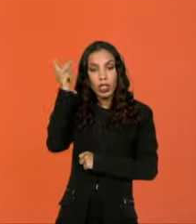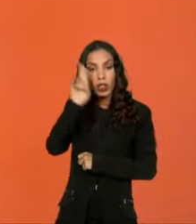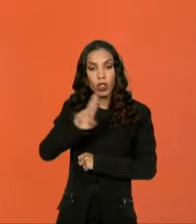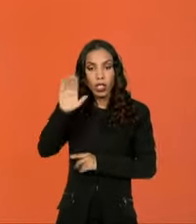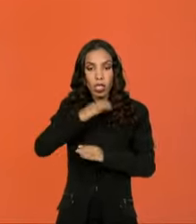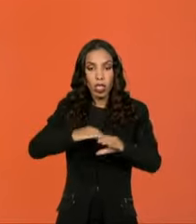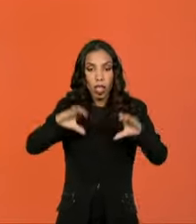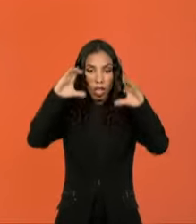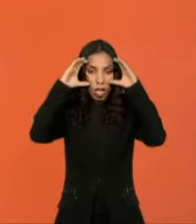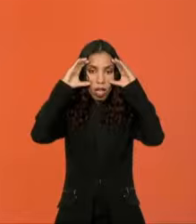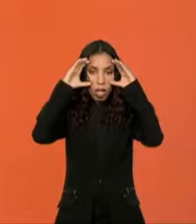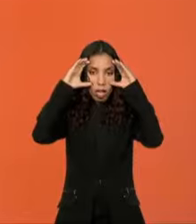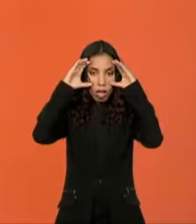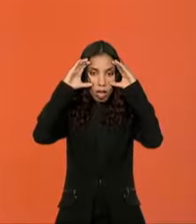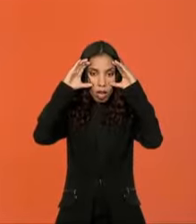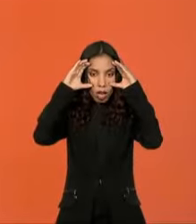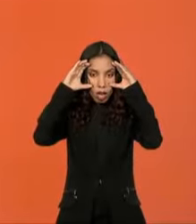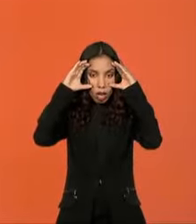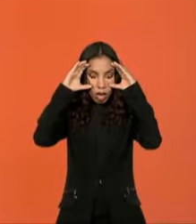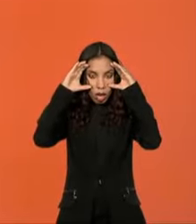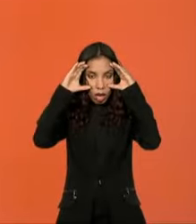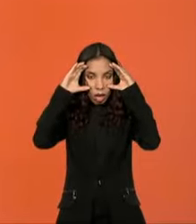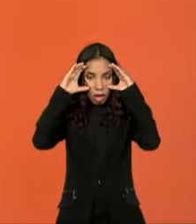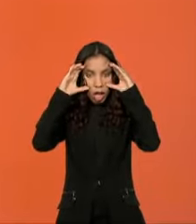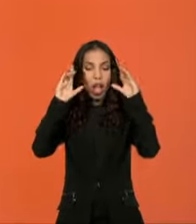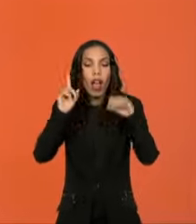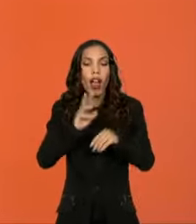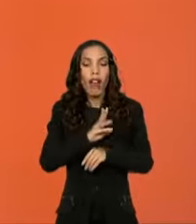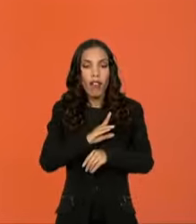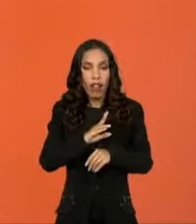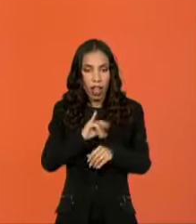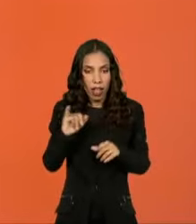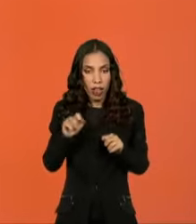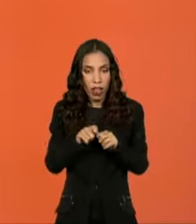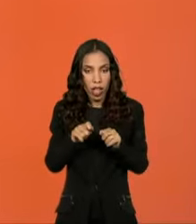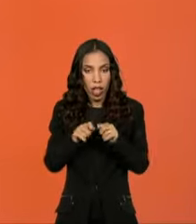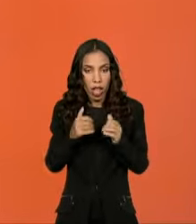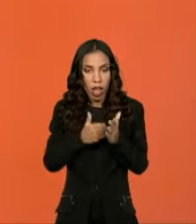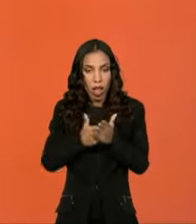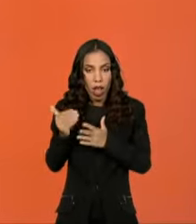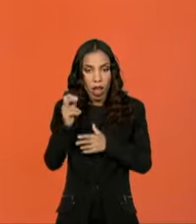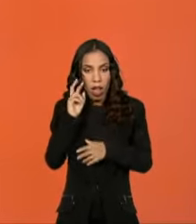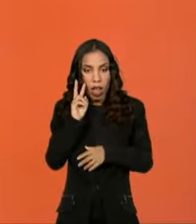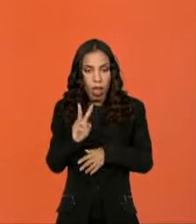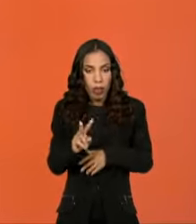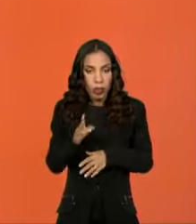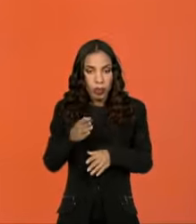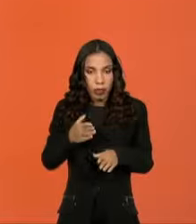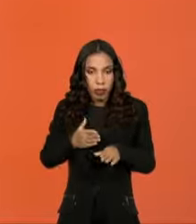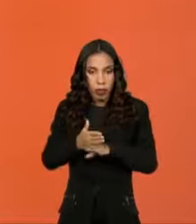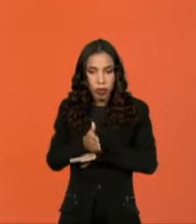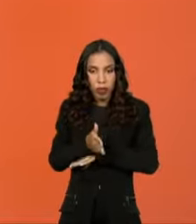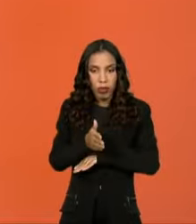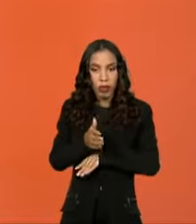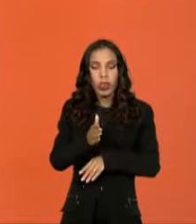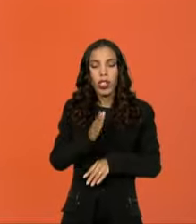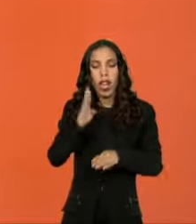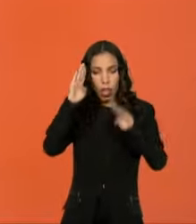óculos... E você faz todo monitorada, aí você faz assim, você começa a ver, o bonequinho tá chegando no aeroporto, minha pulsação